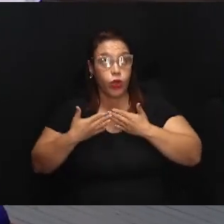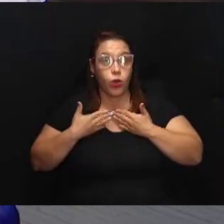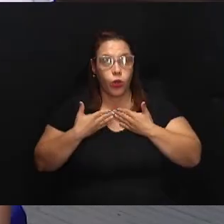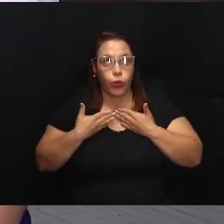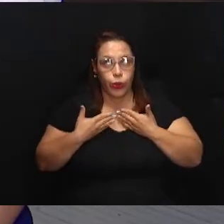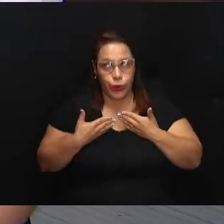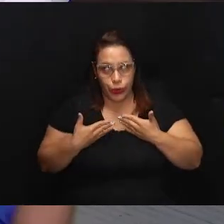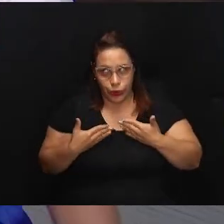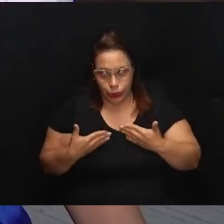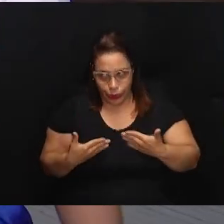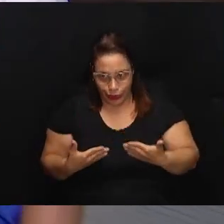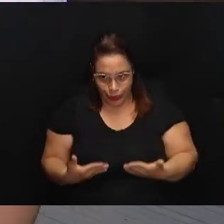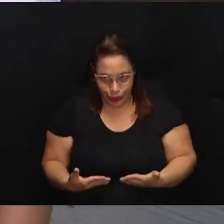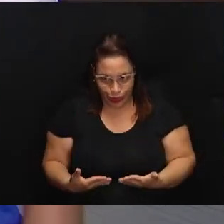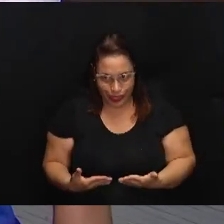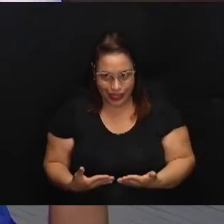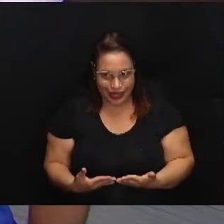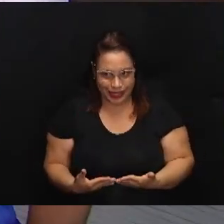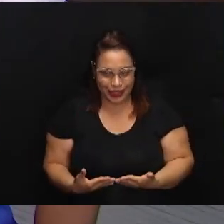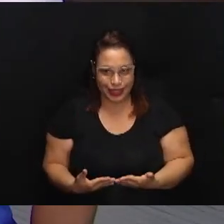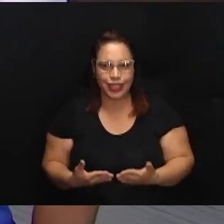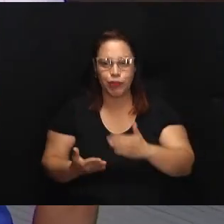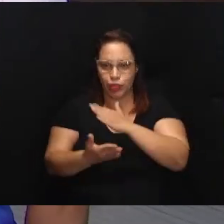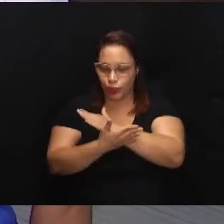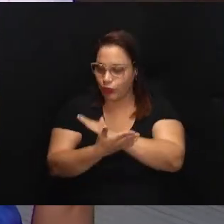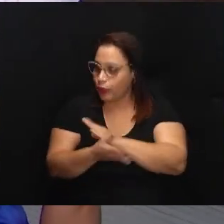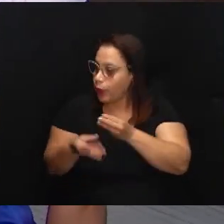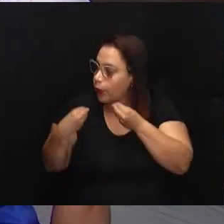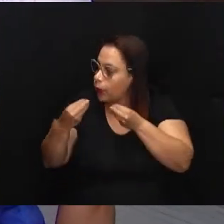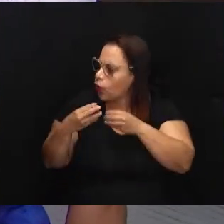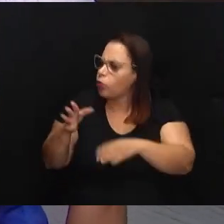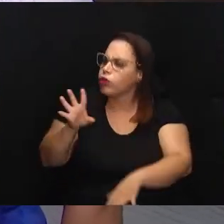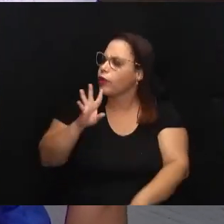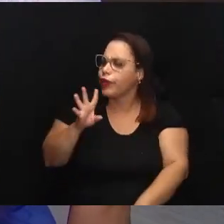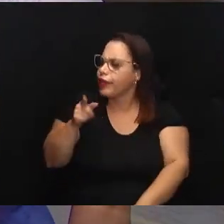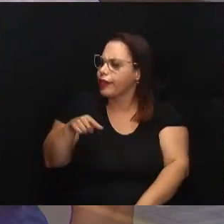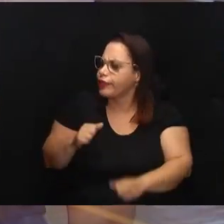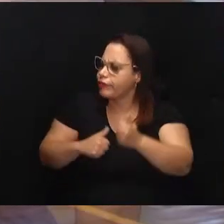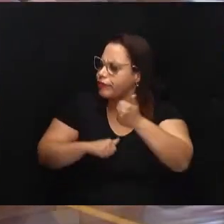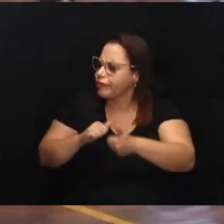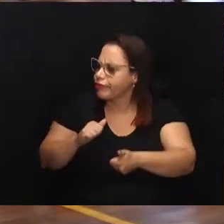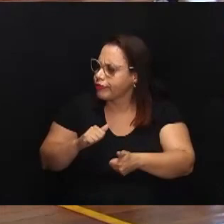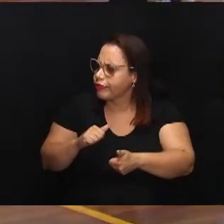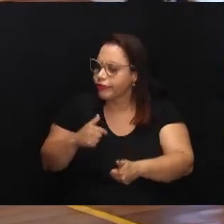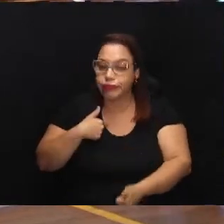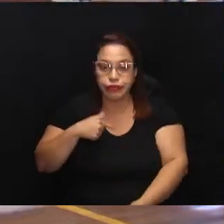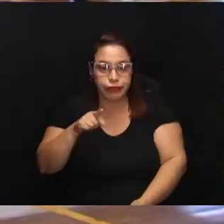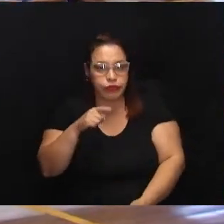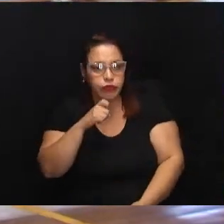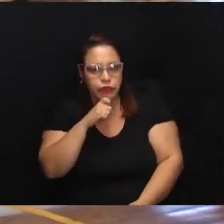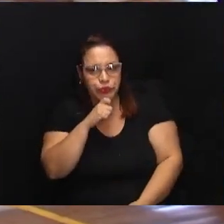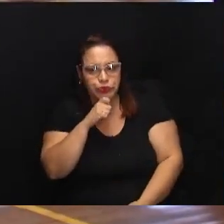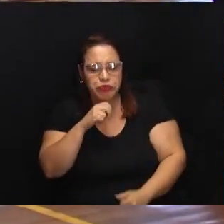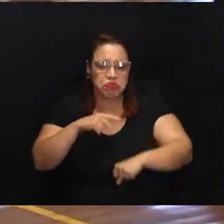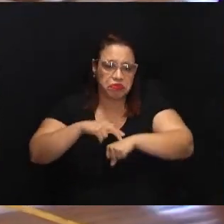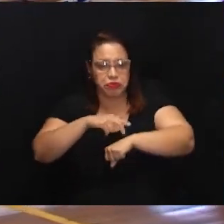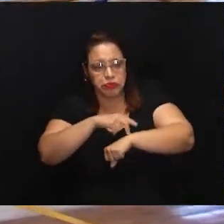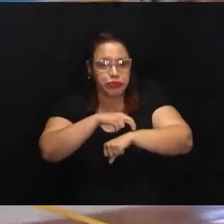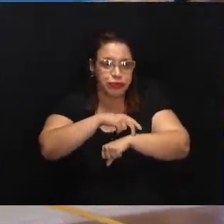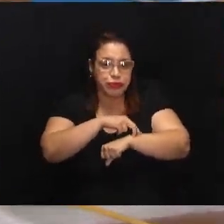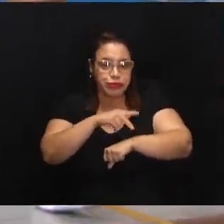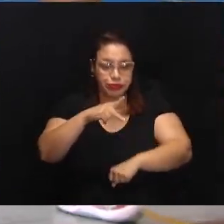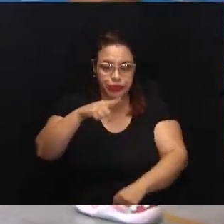acalmar, em vários motivos, ele me ajuda muito. Como que você conheceu esse esporte? Eu estava andando pelo